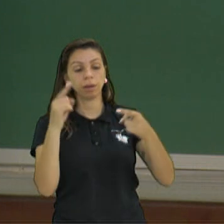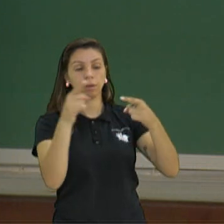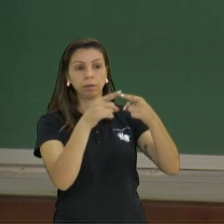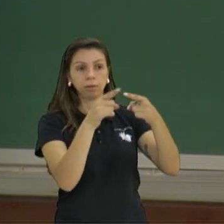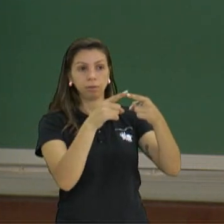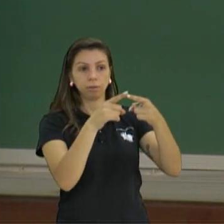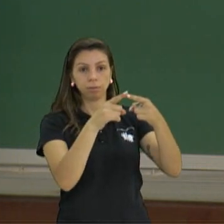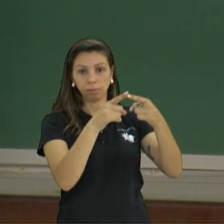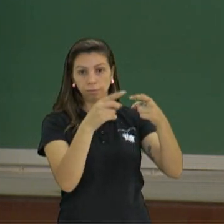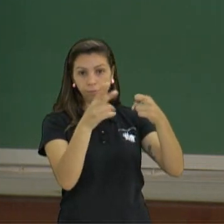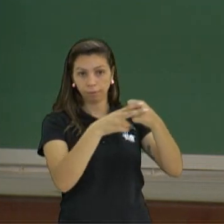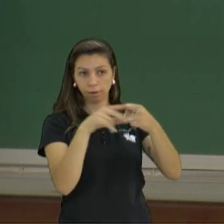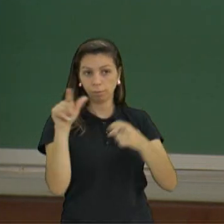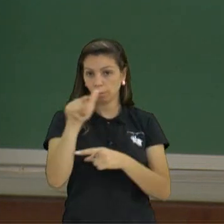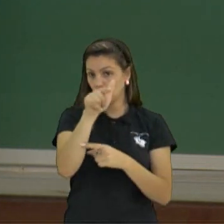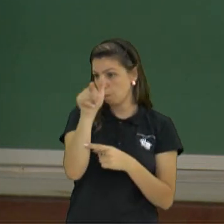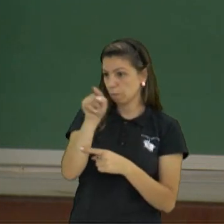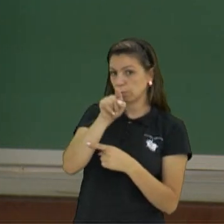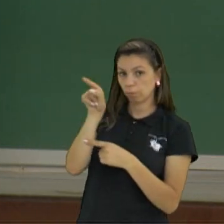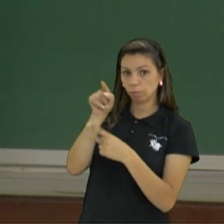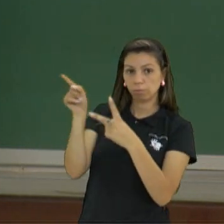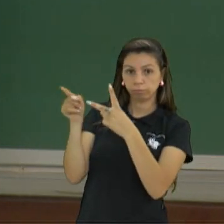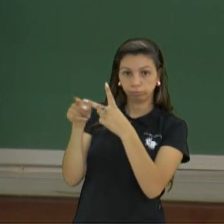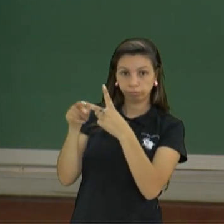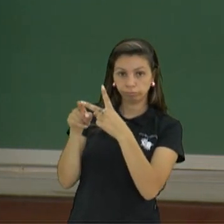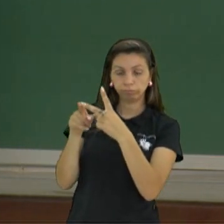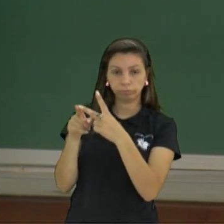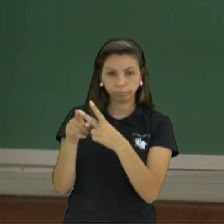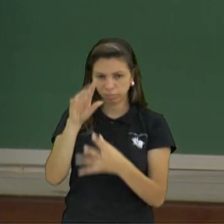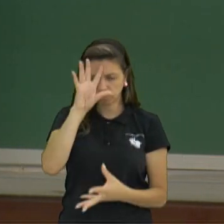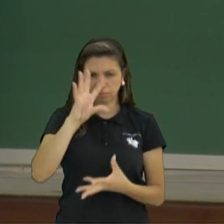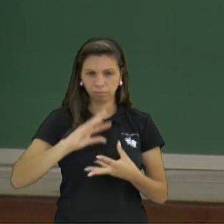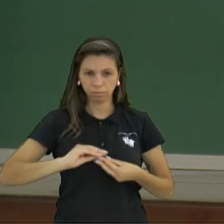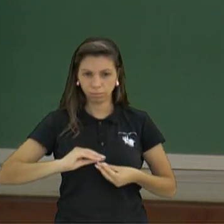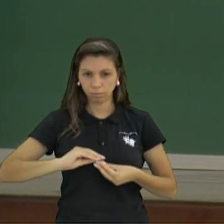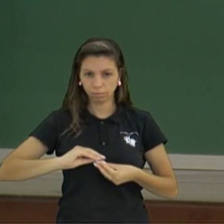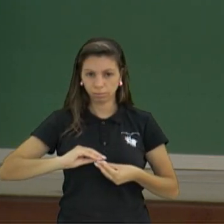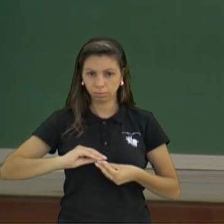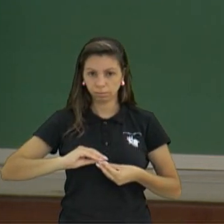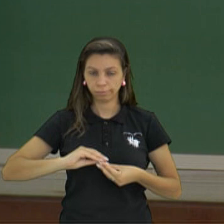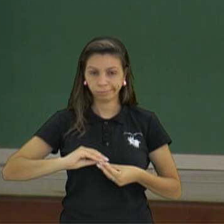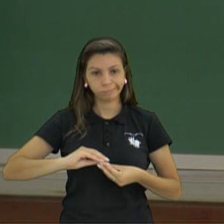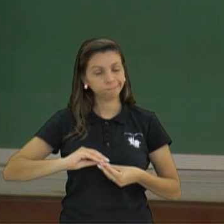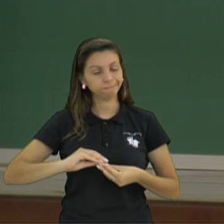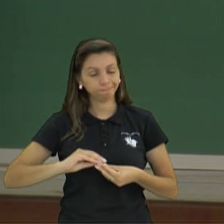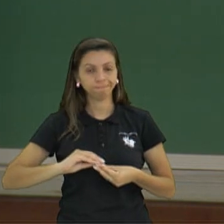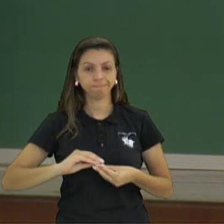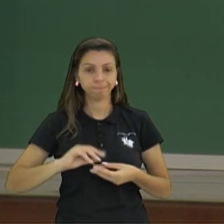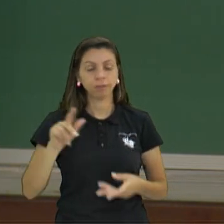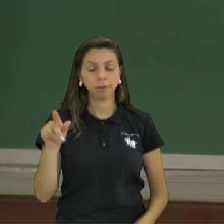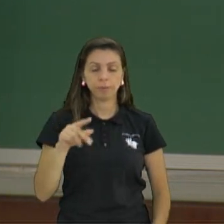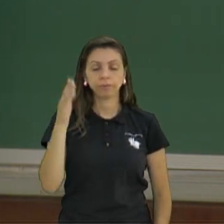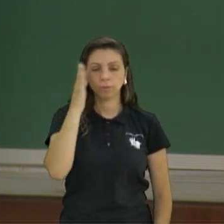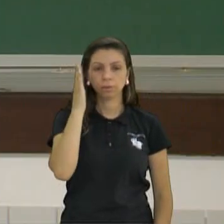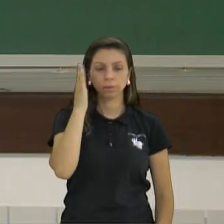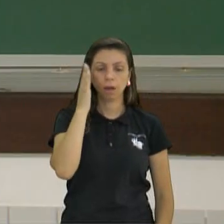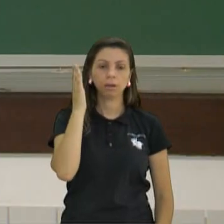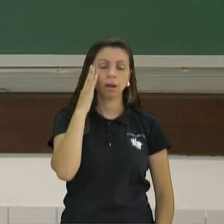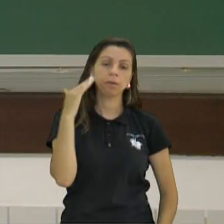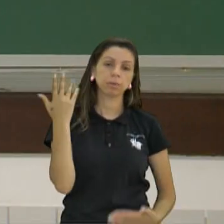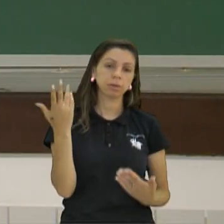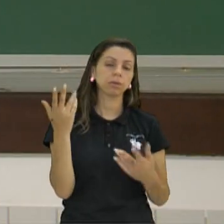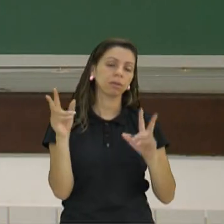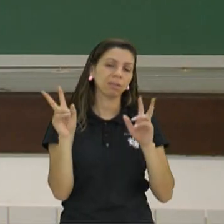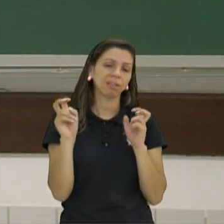temos outro ali, ok? Tá dando para entender? A professora sabe que esse assunto